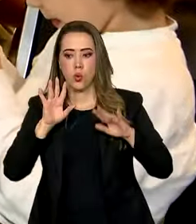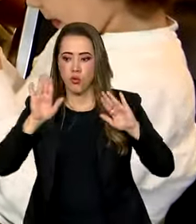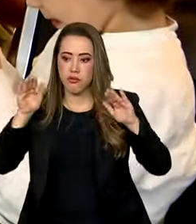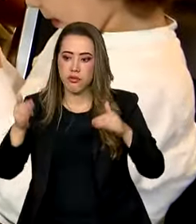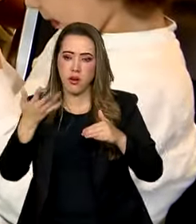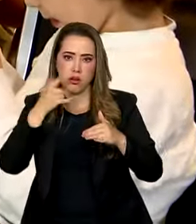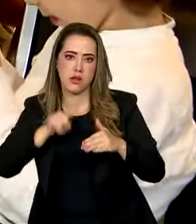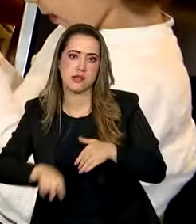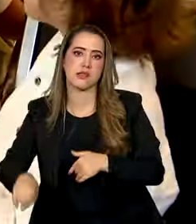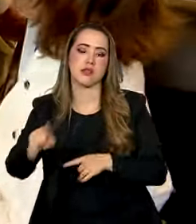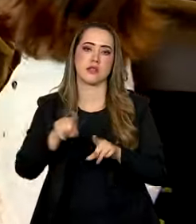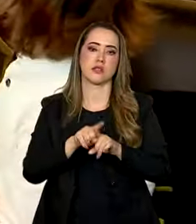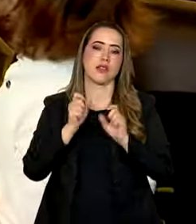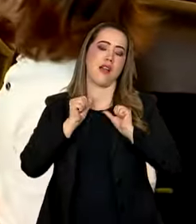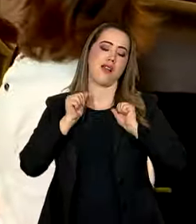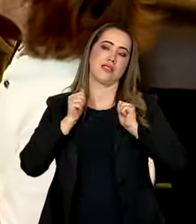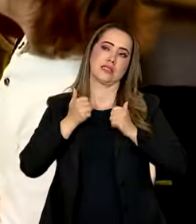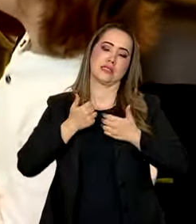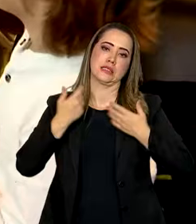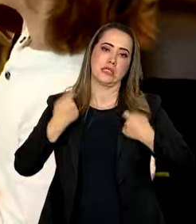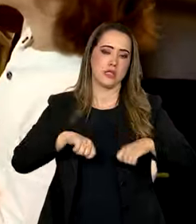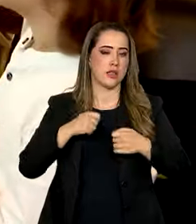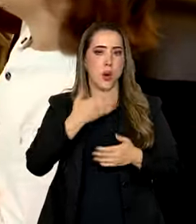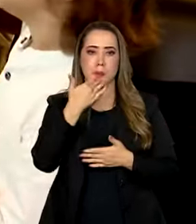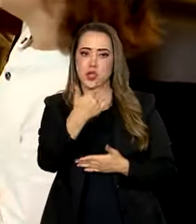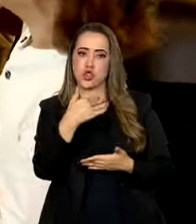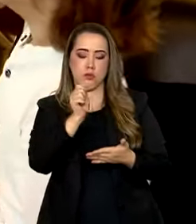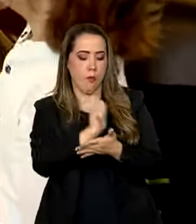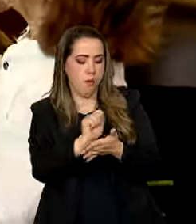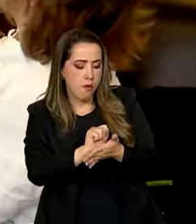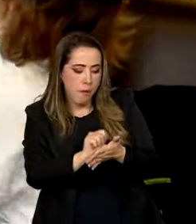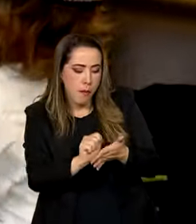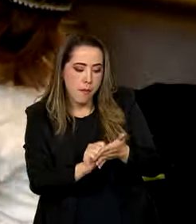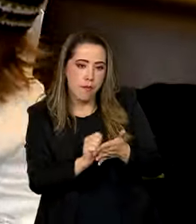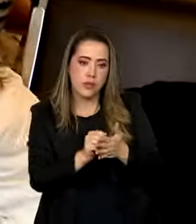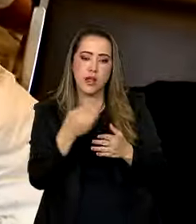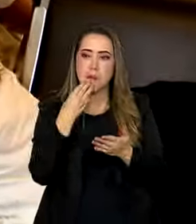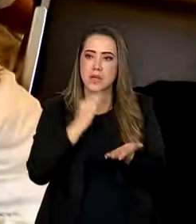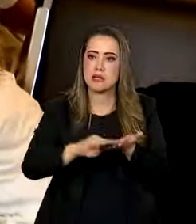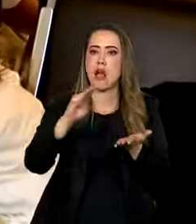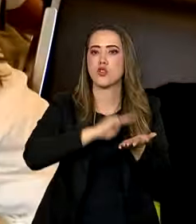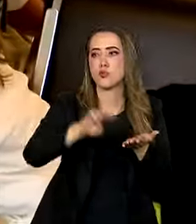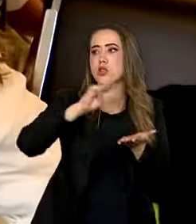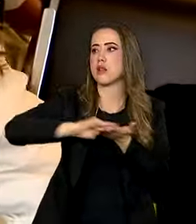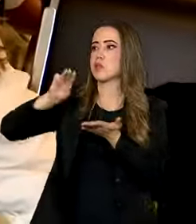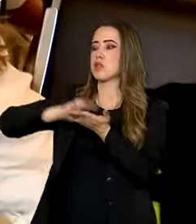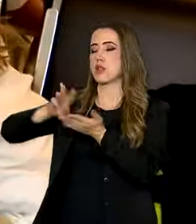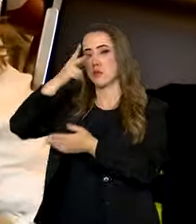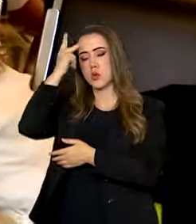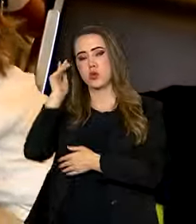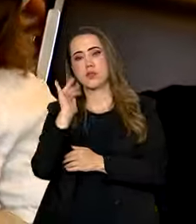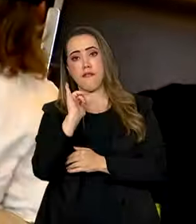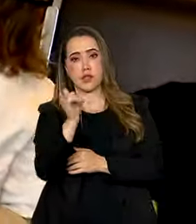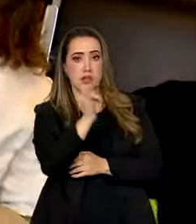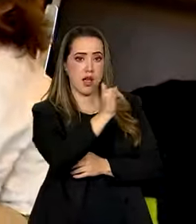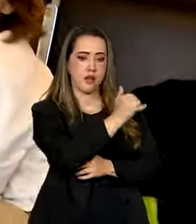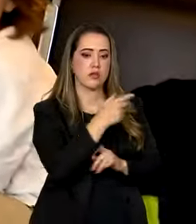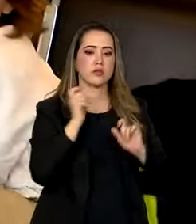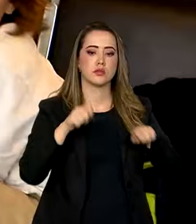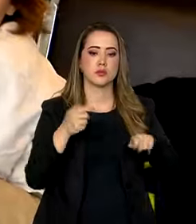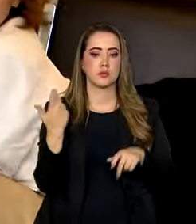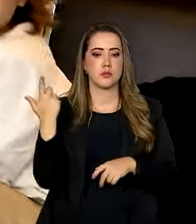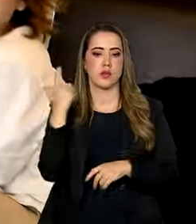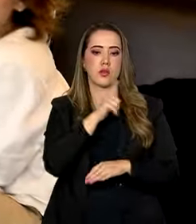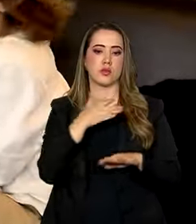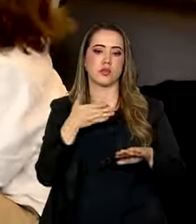crianças, acabou comigo. E aí preenchi o formulário, comecei a mandar mensagem para todo mundo que eu conhecia para poder